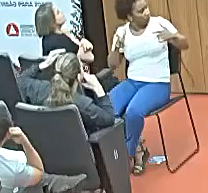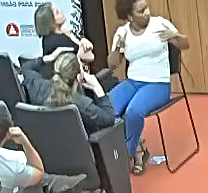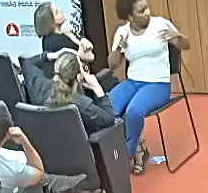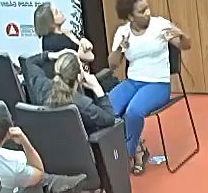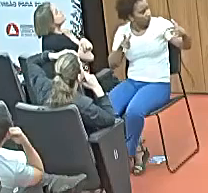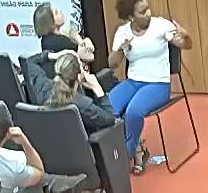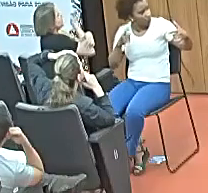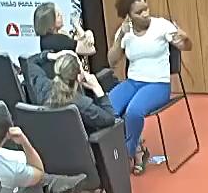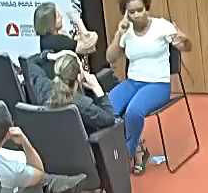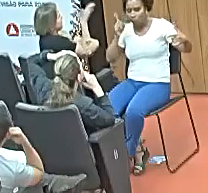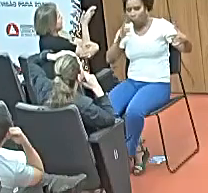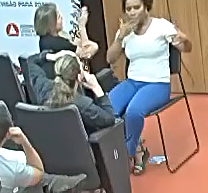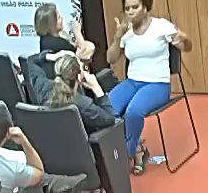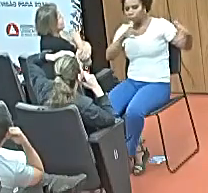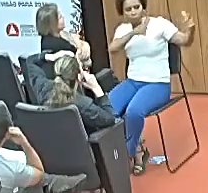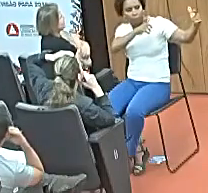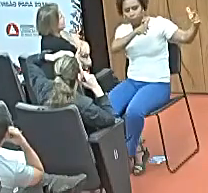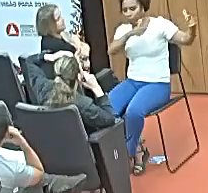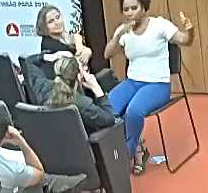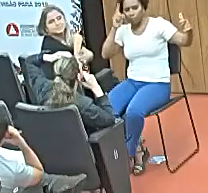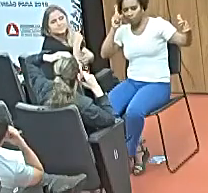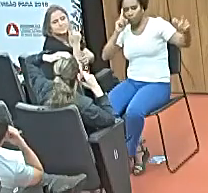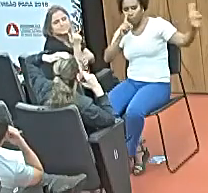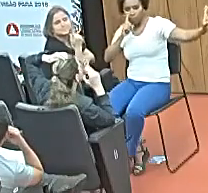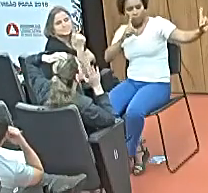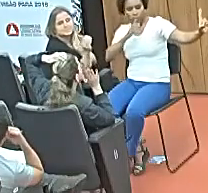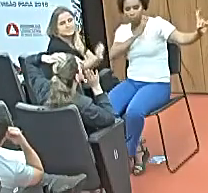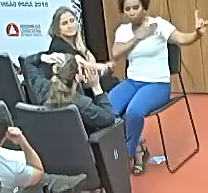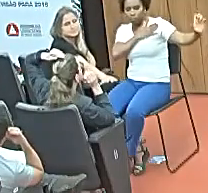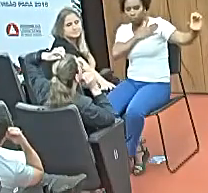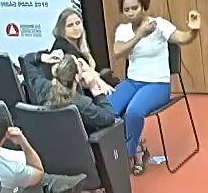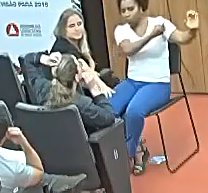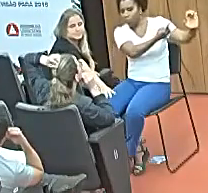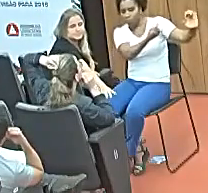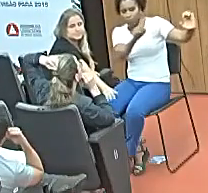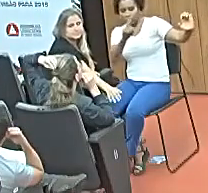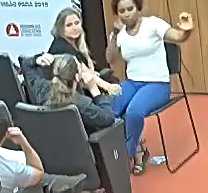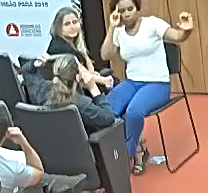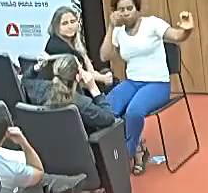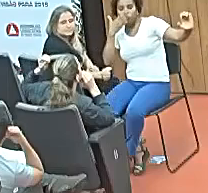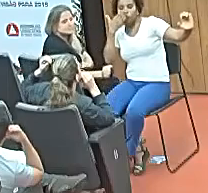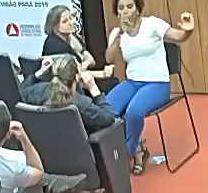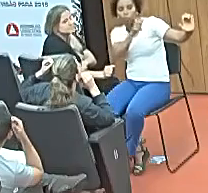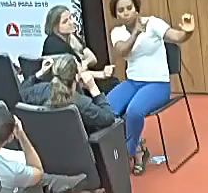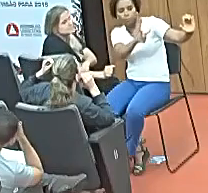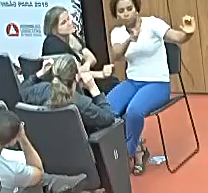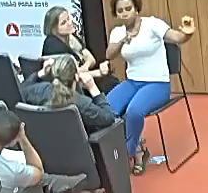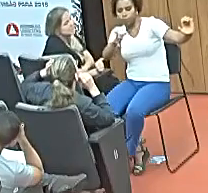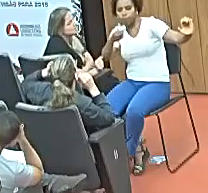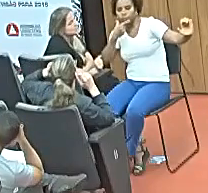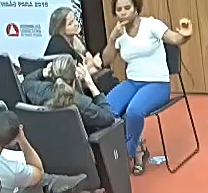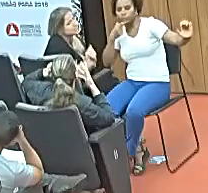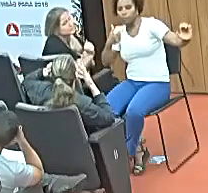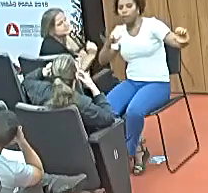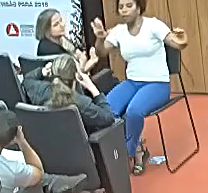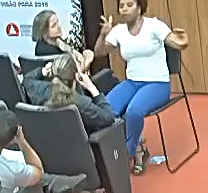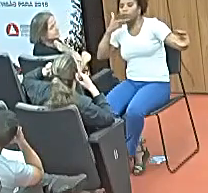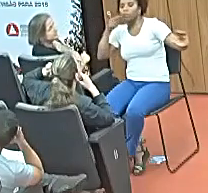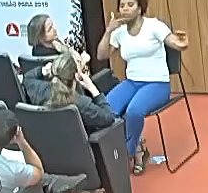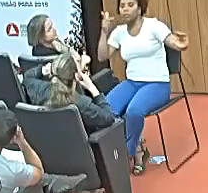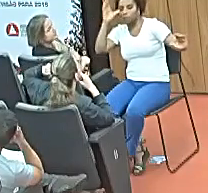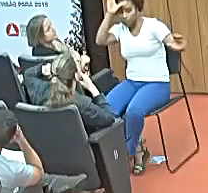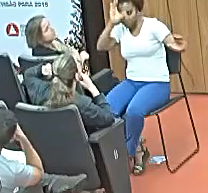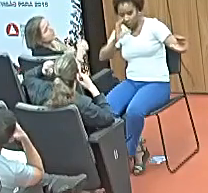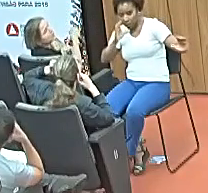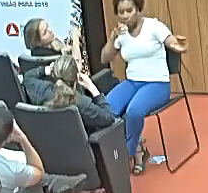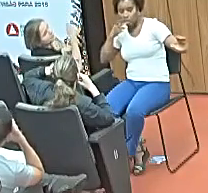100 mil pessoas dependentes das águas desse rio e lá o que a gente vê é a redução